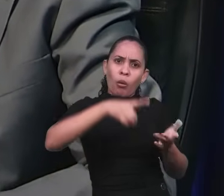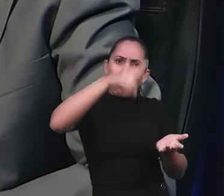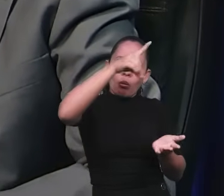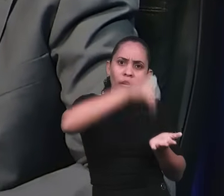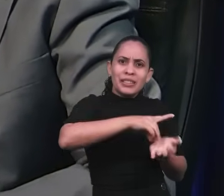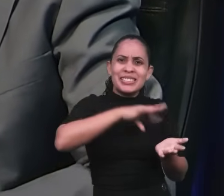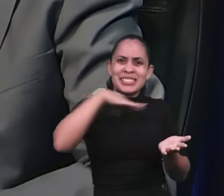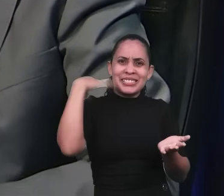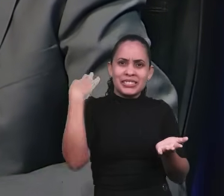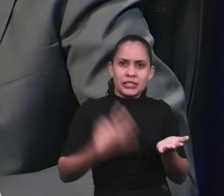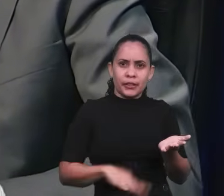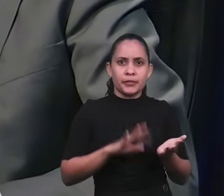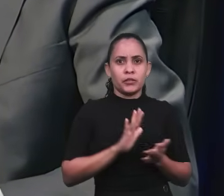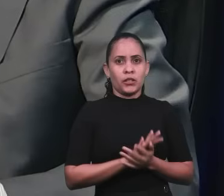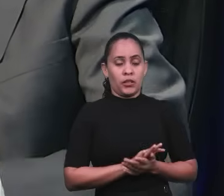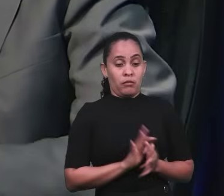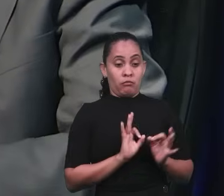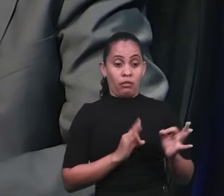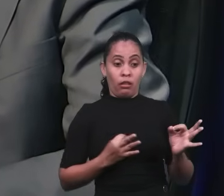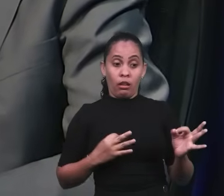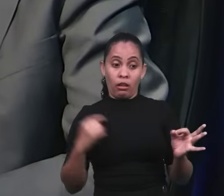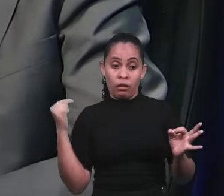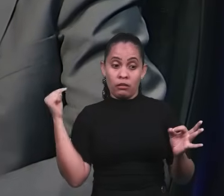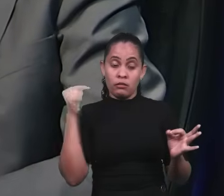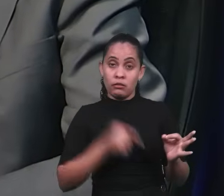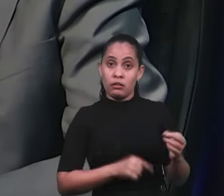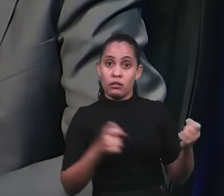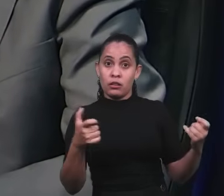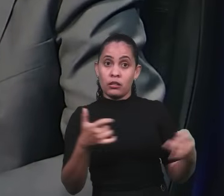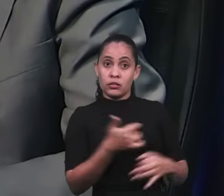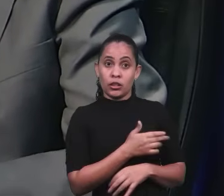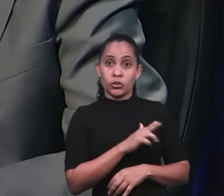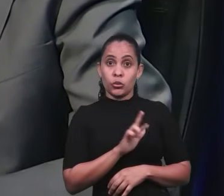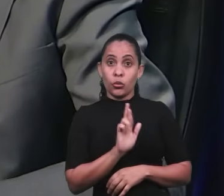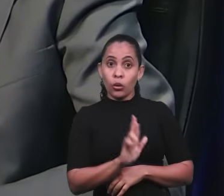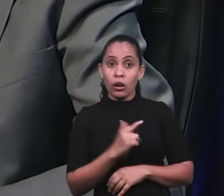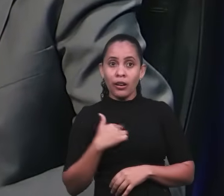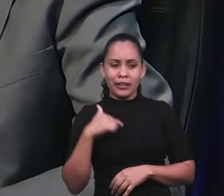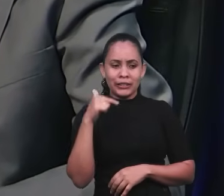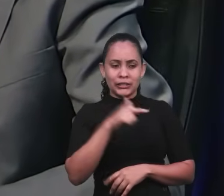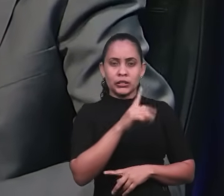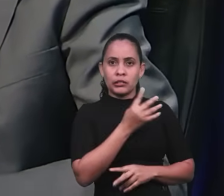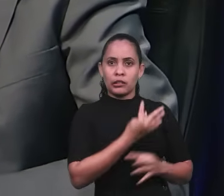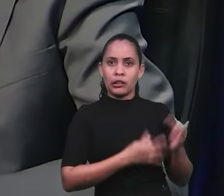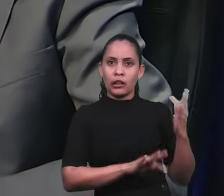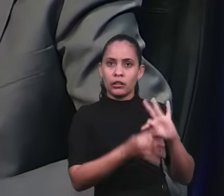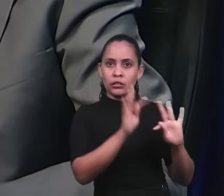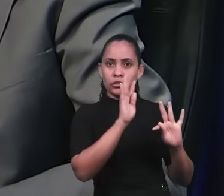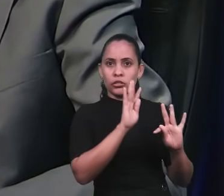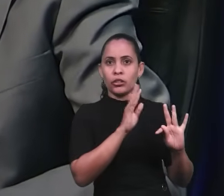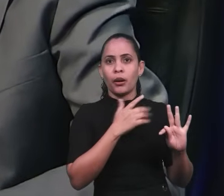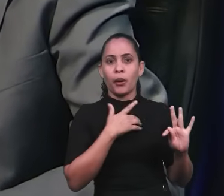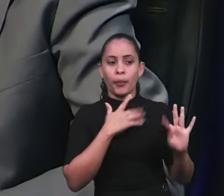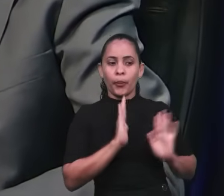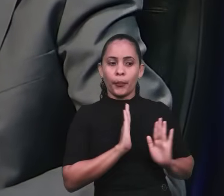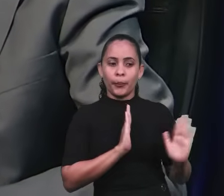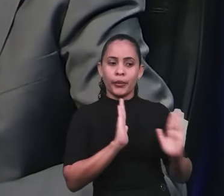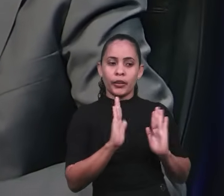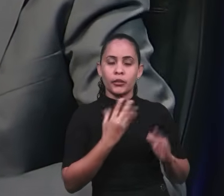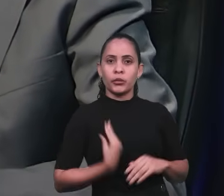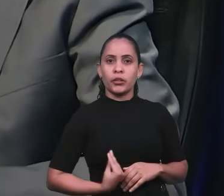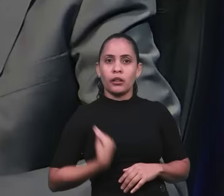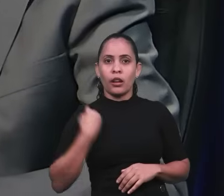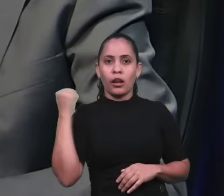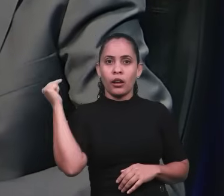para a época. Ur tinha tecnologia para o momento que eles